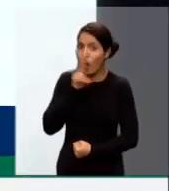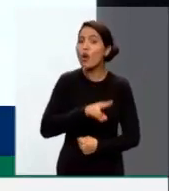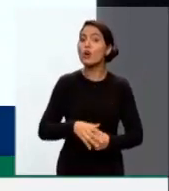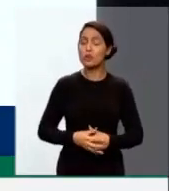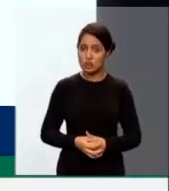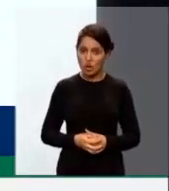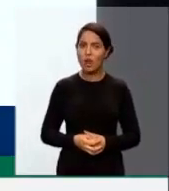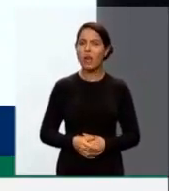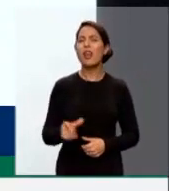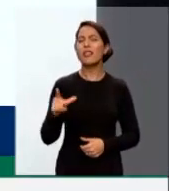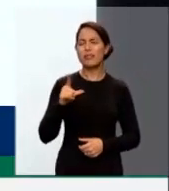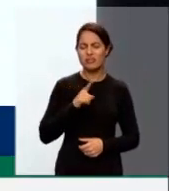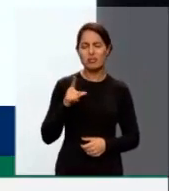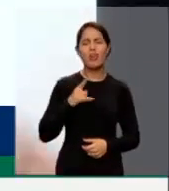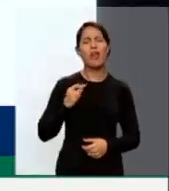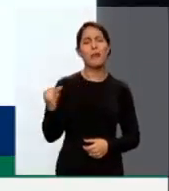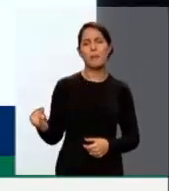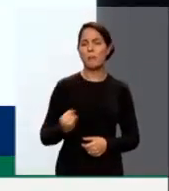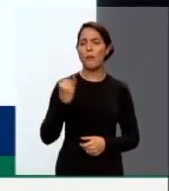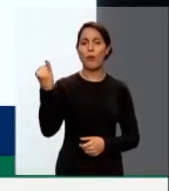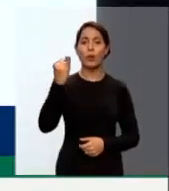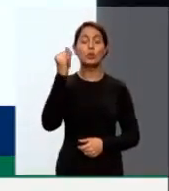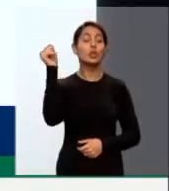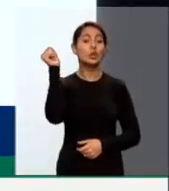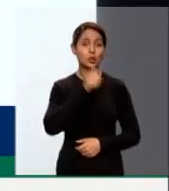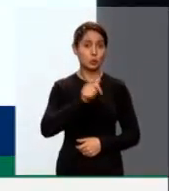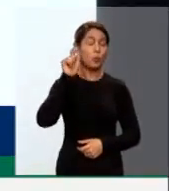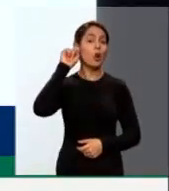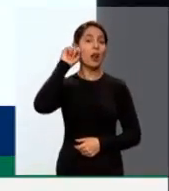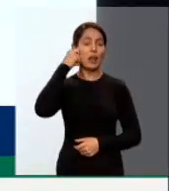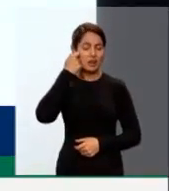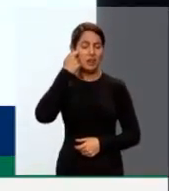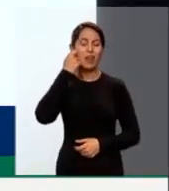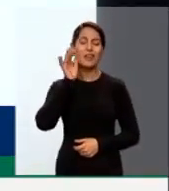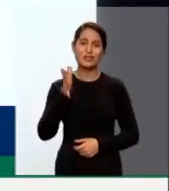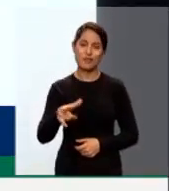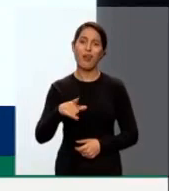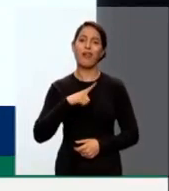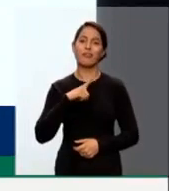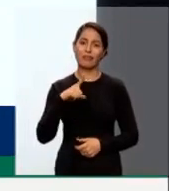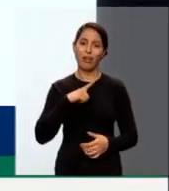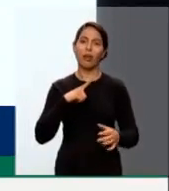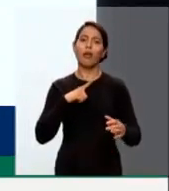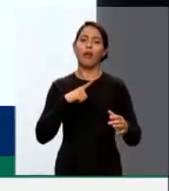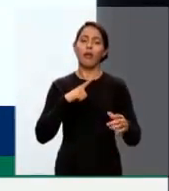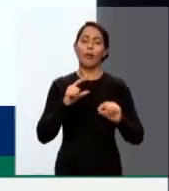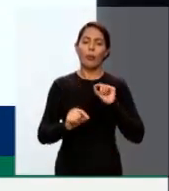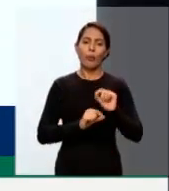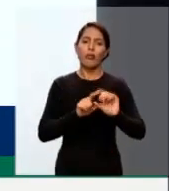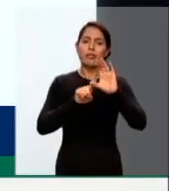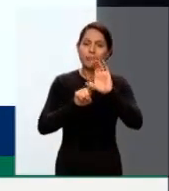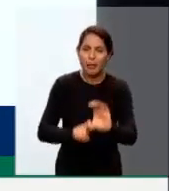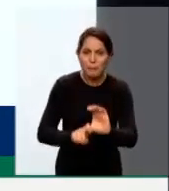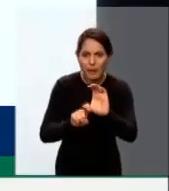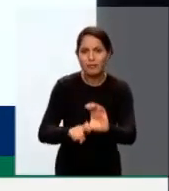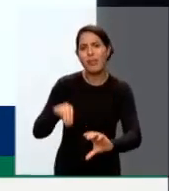bem o impacto desse auxílio para as mulheres negras que dependem mais desse